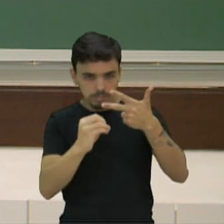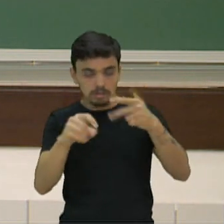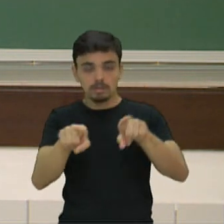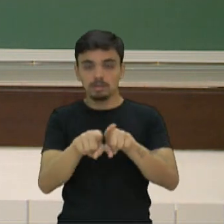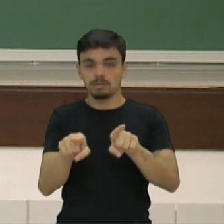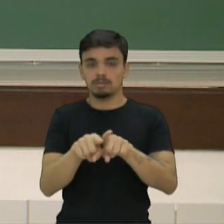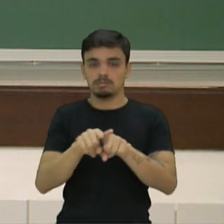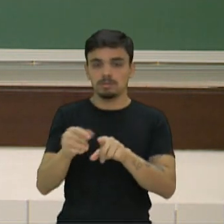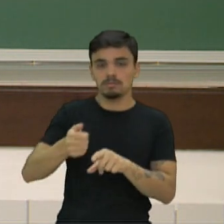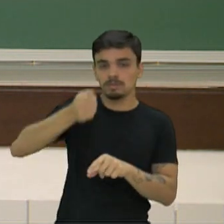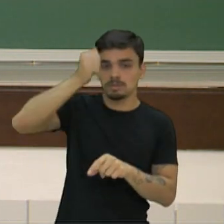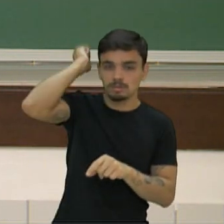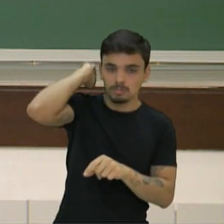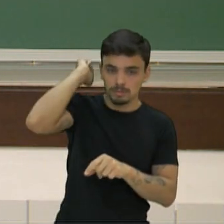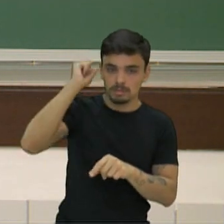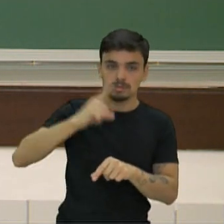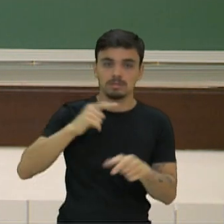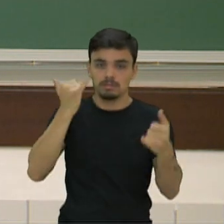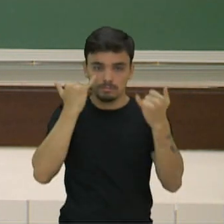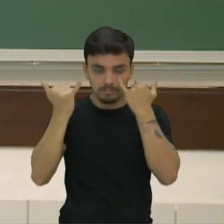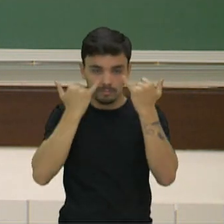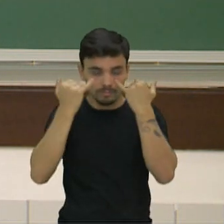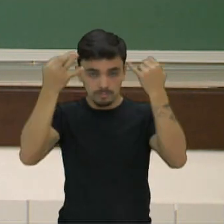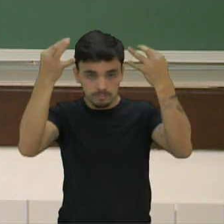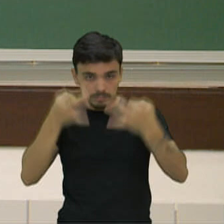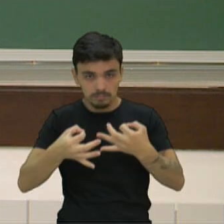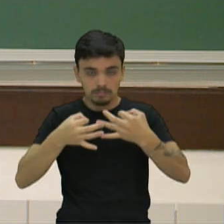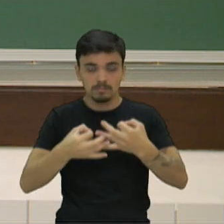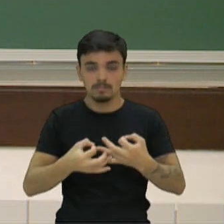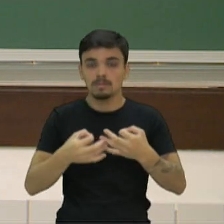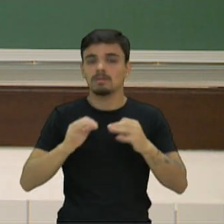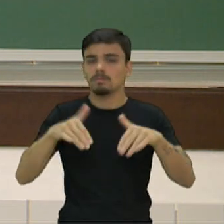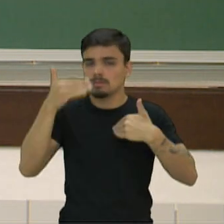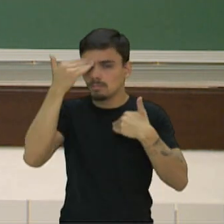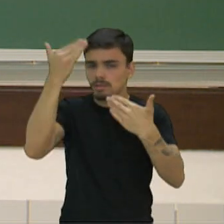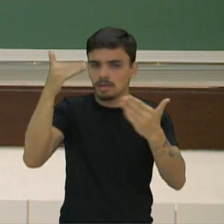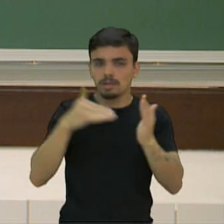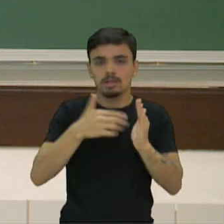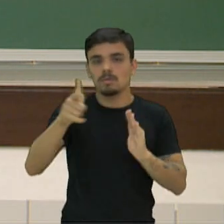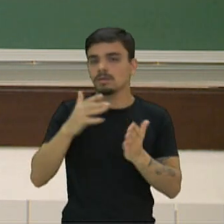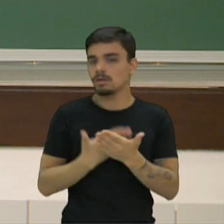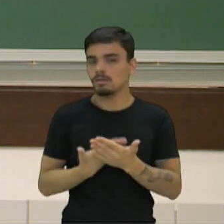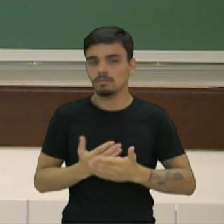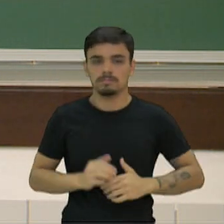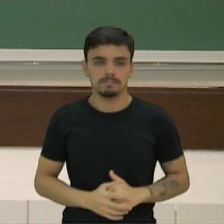público em que caiam essas informações. Tá bom, gente? Mais uma vez, obrigado e até a próxima.